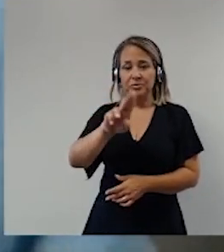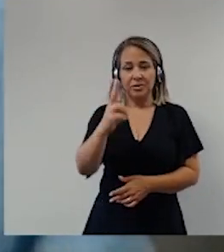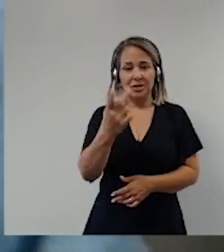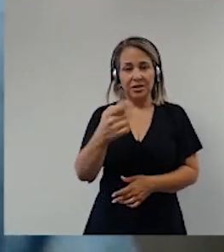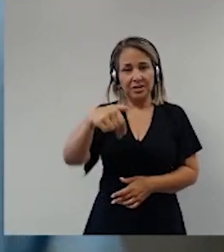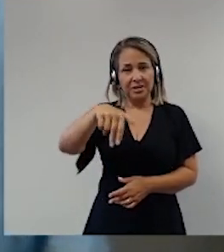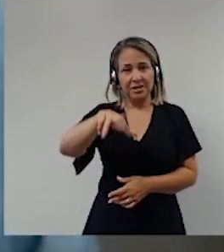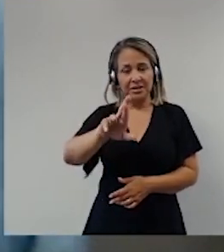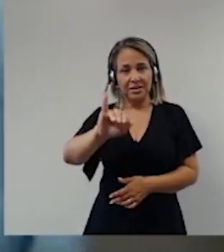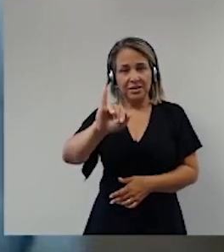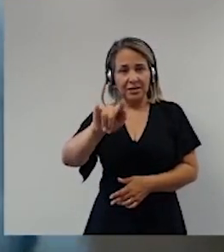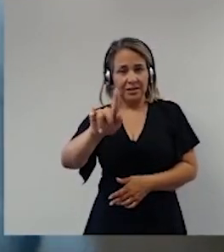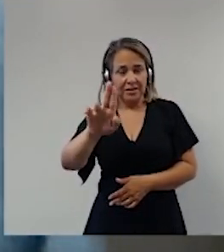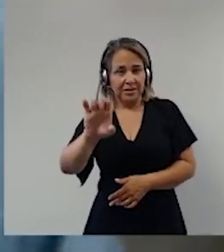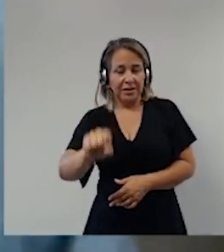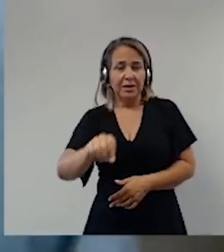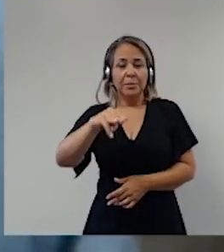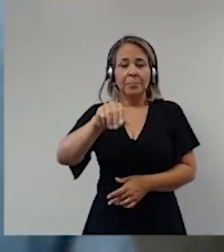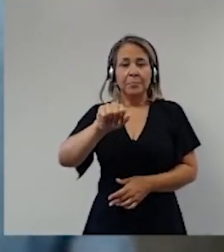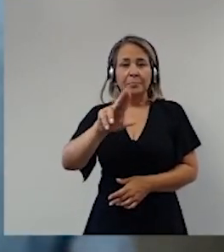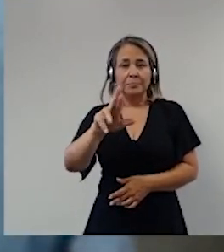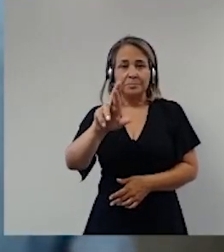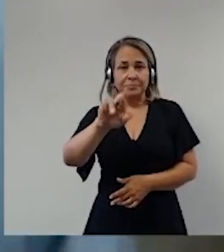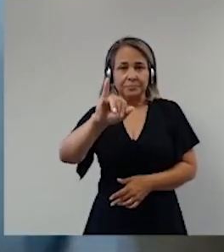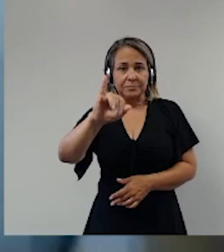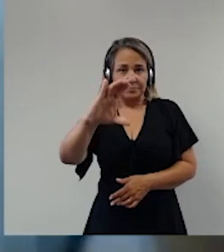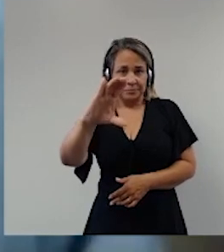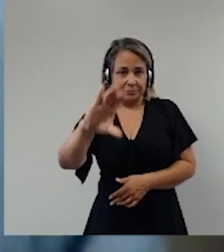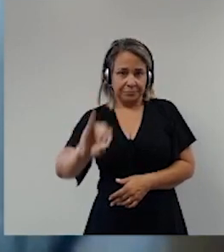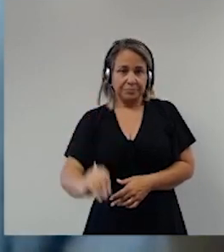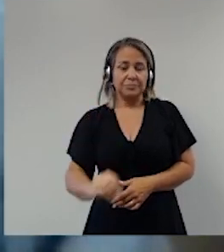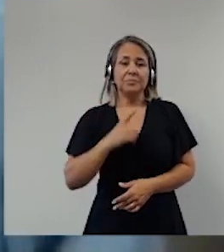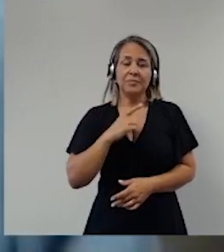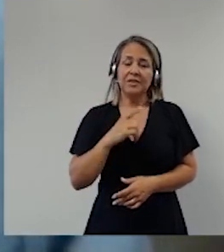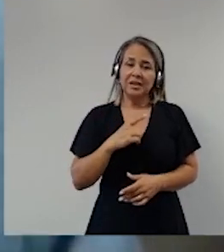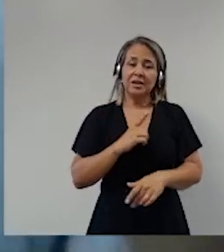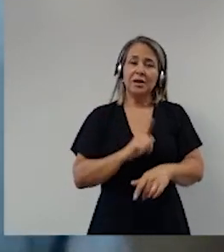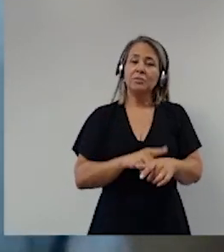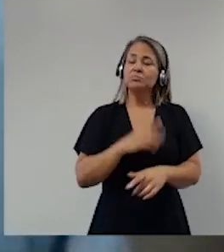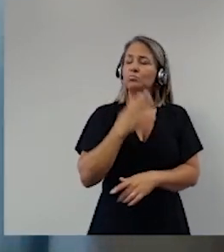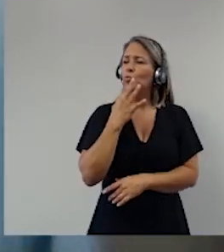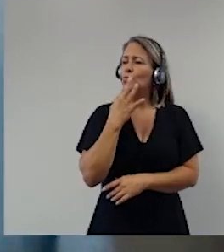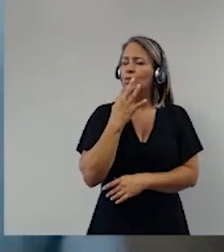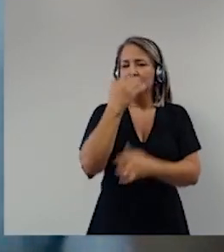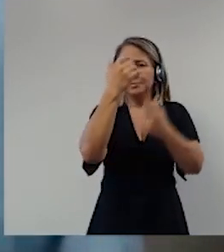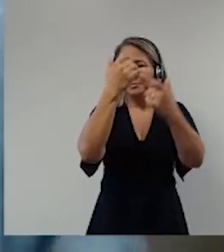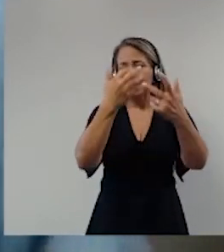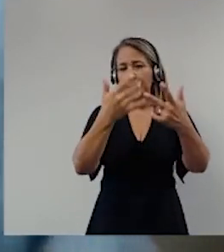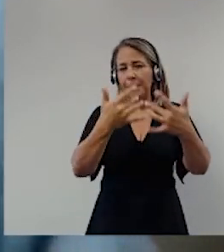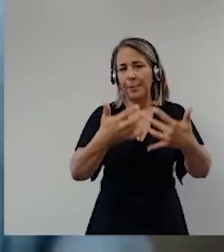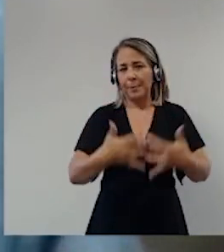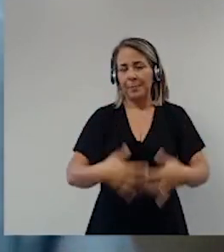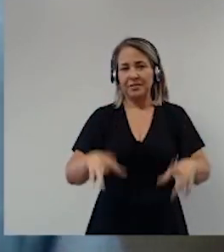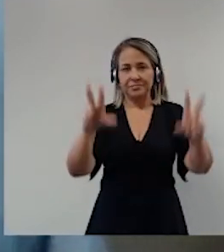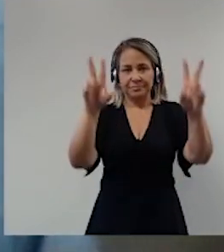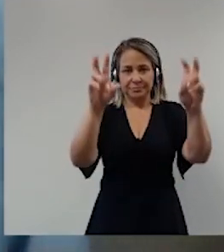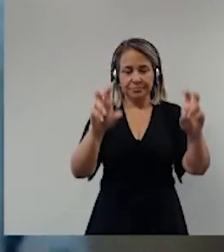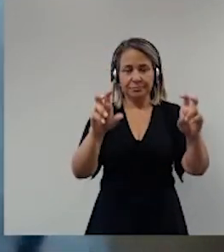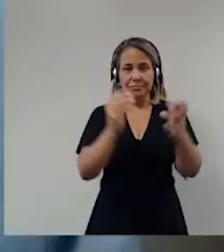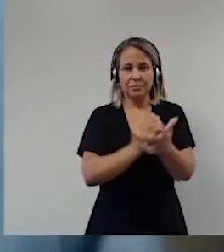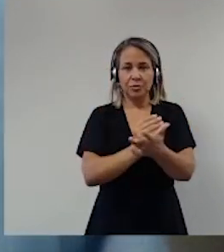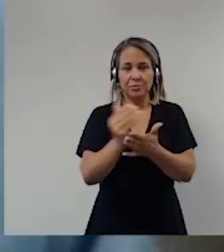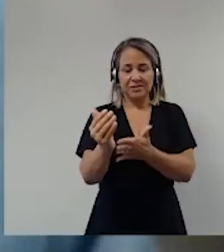Vasconcelos e Maurício Gentil, que vão disponibilizar o seu conhecimento sobre o tema. Iniciamos